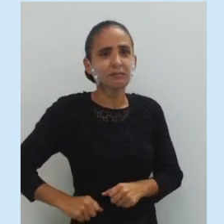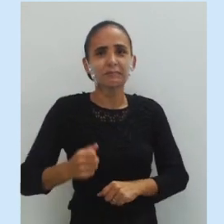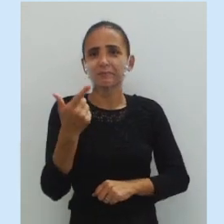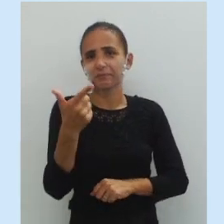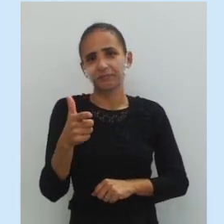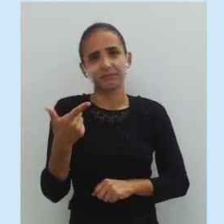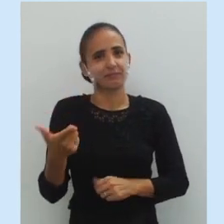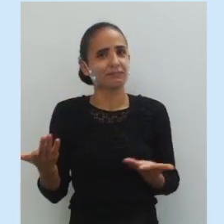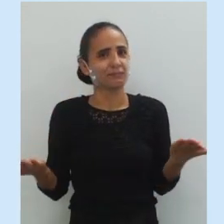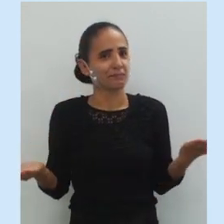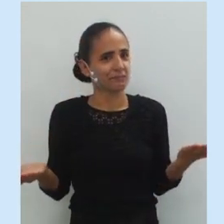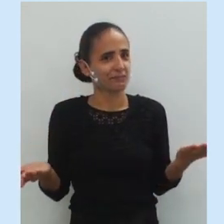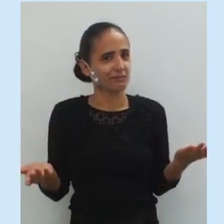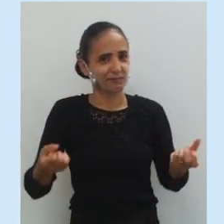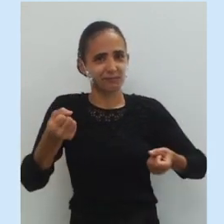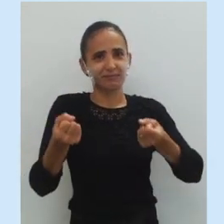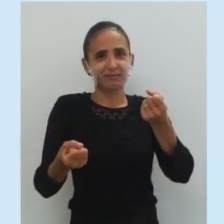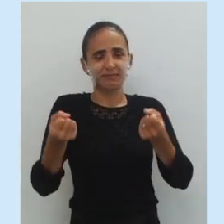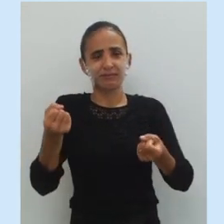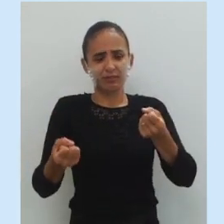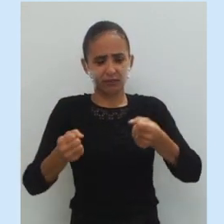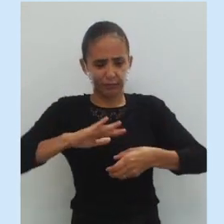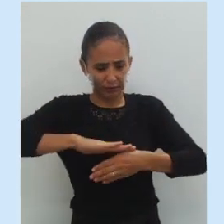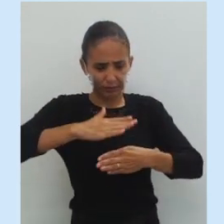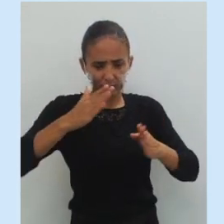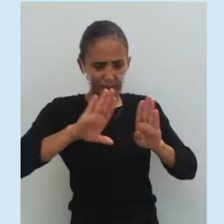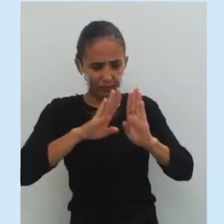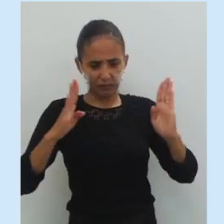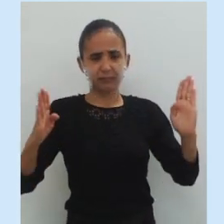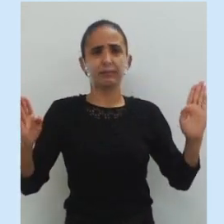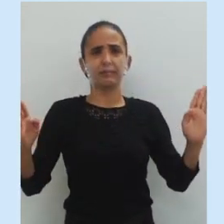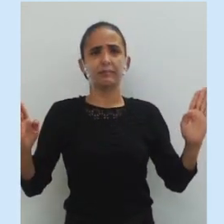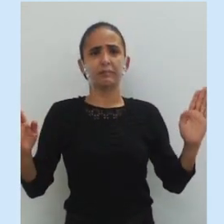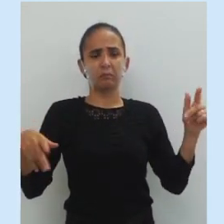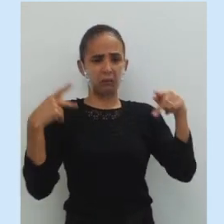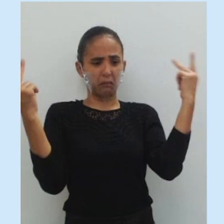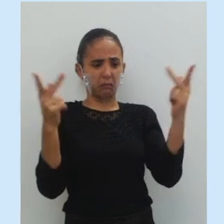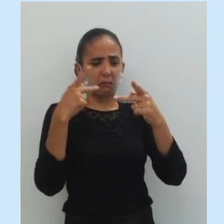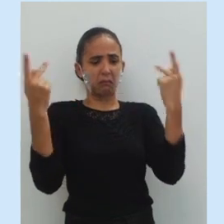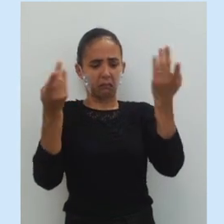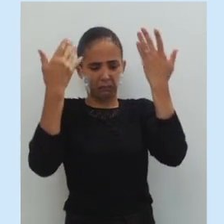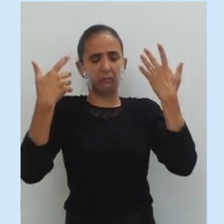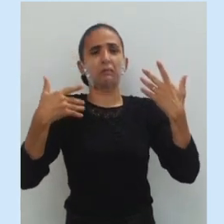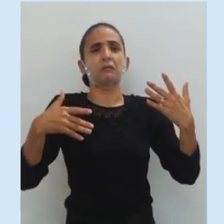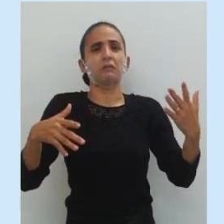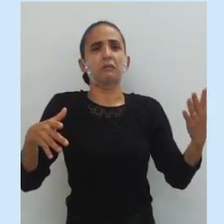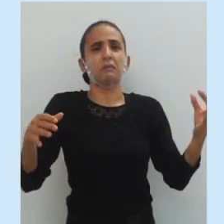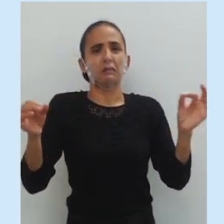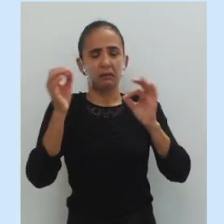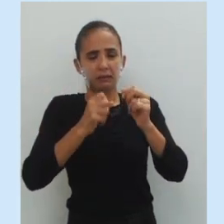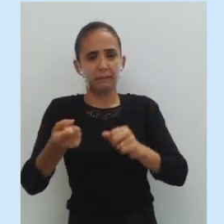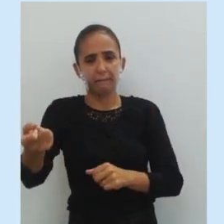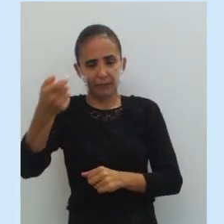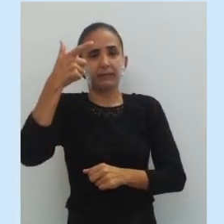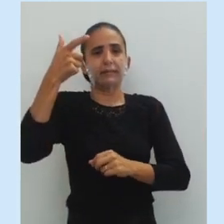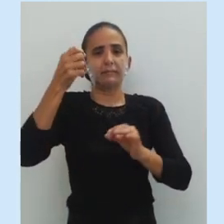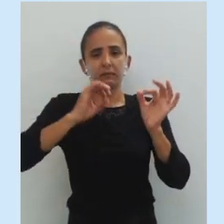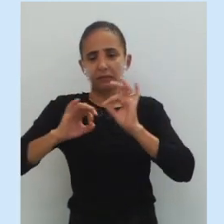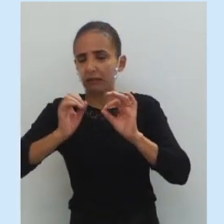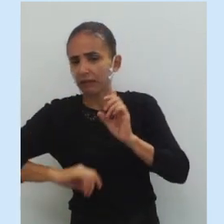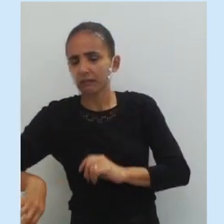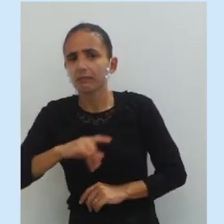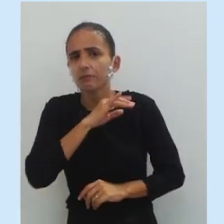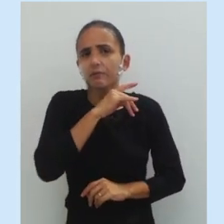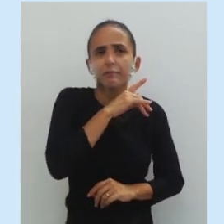Né? O carro ele não está fechado. Né? Você está recebendo todo o vento. Pode receber uma pedrada, pode receber um galho